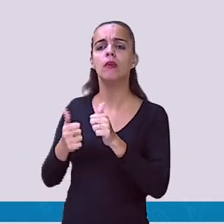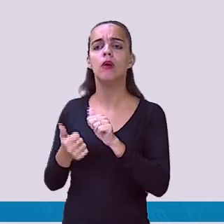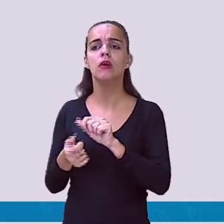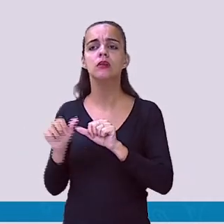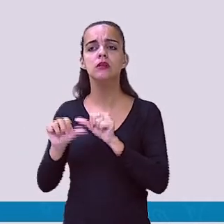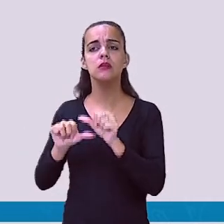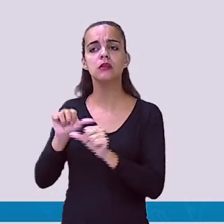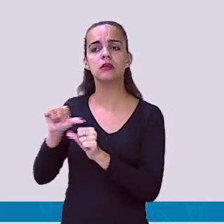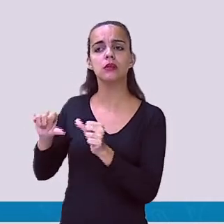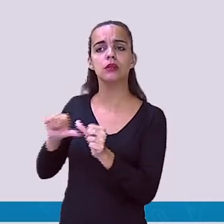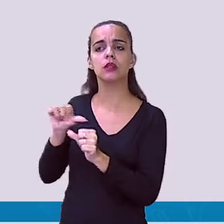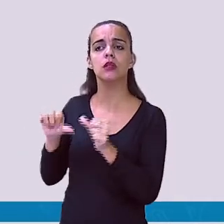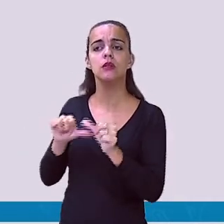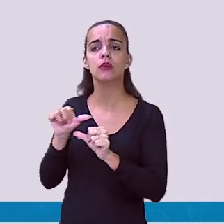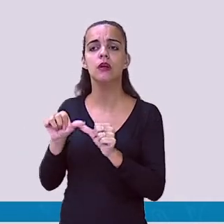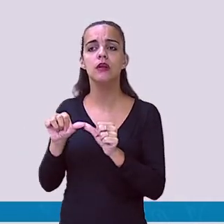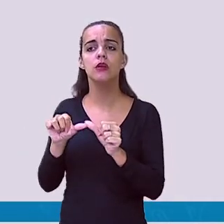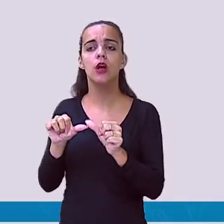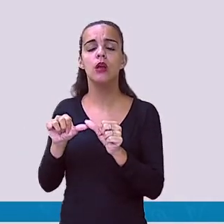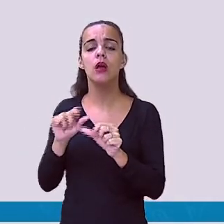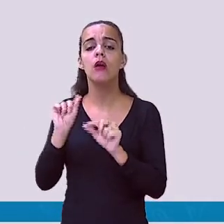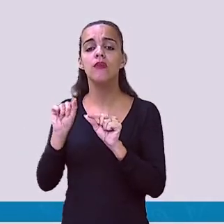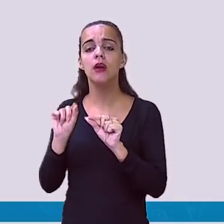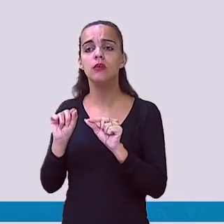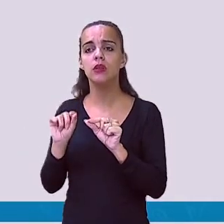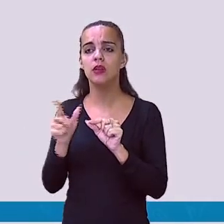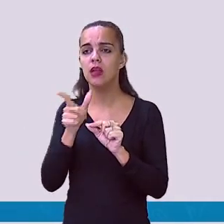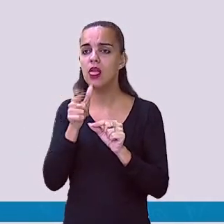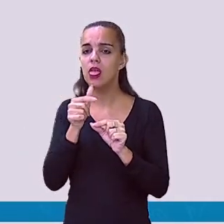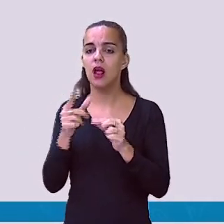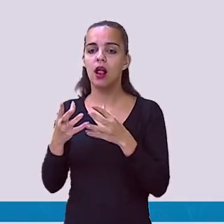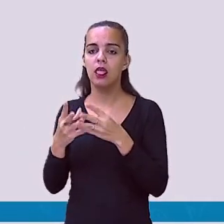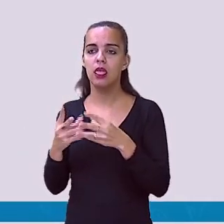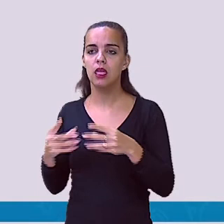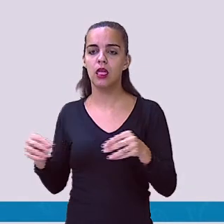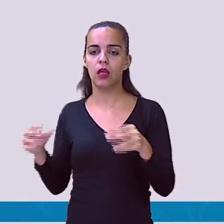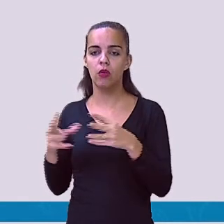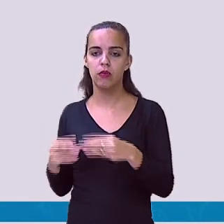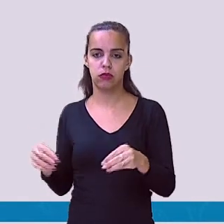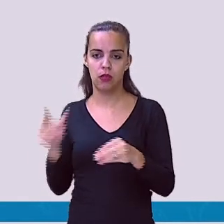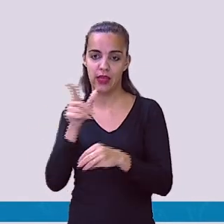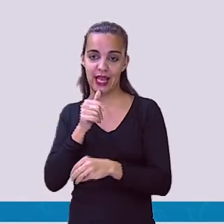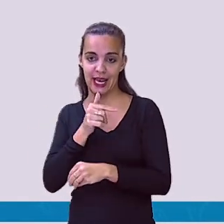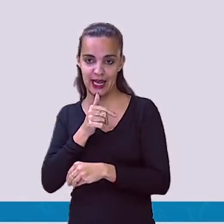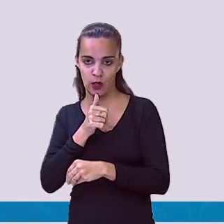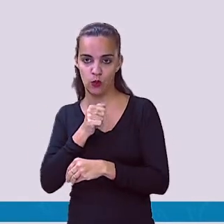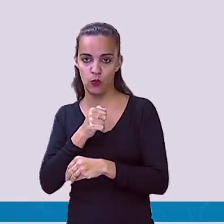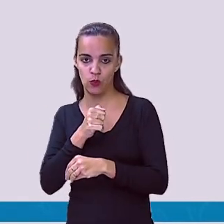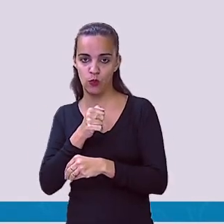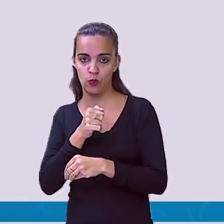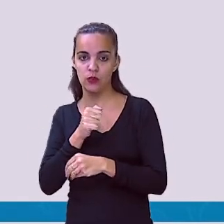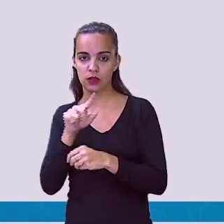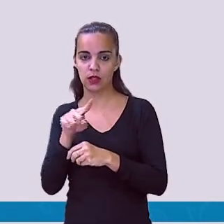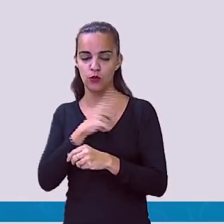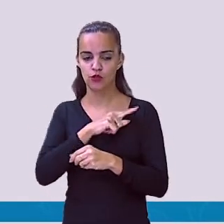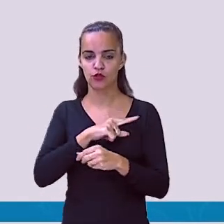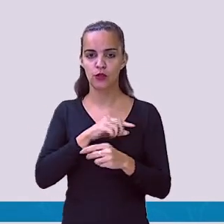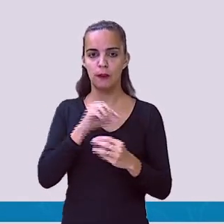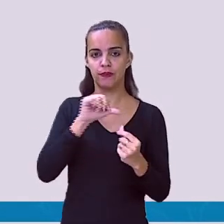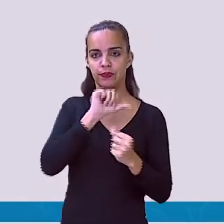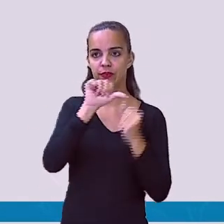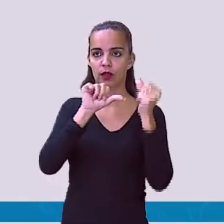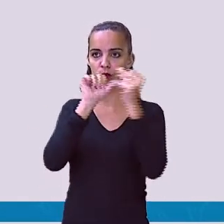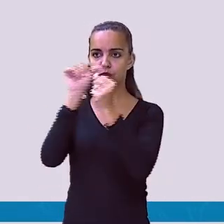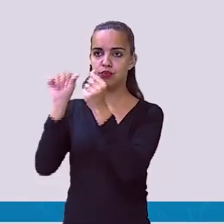No condensador, ele retorna ao estado líquido. Por quê? Porque o